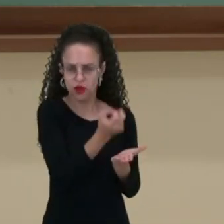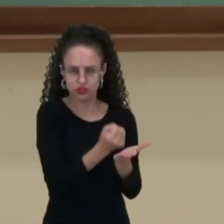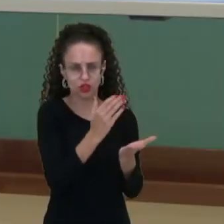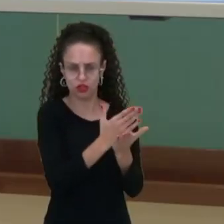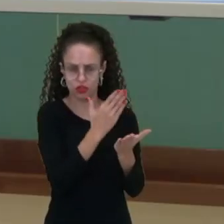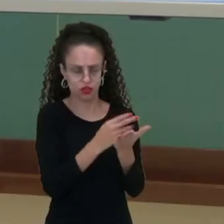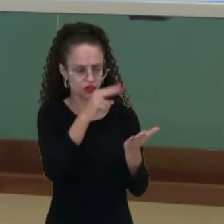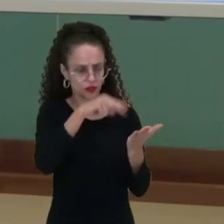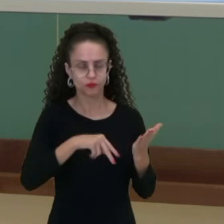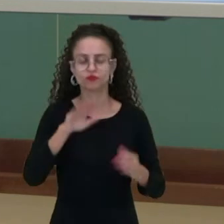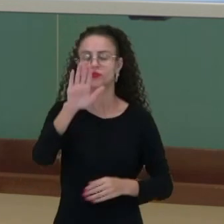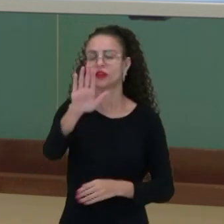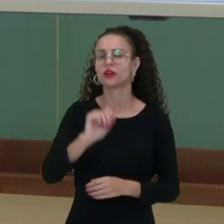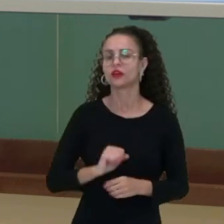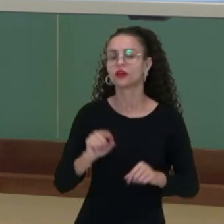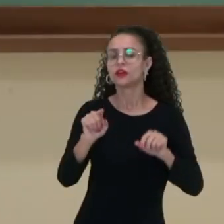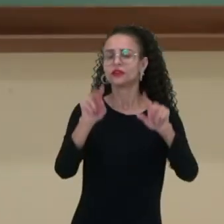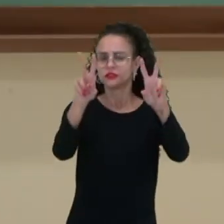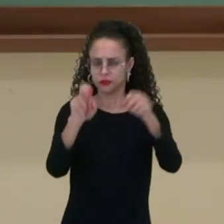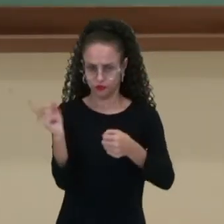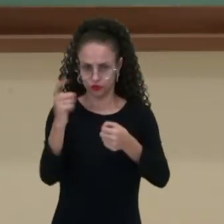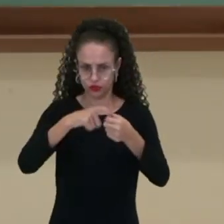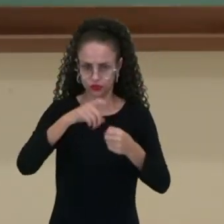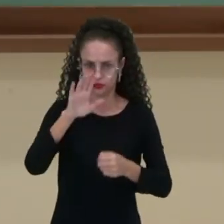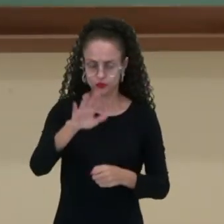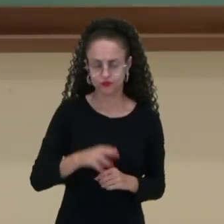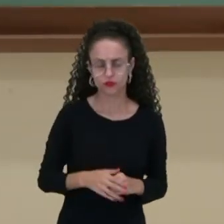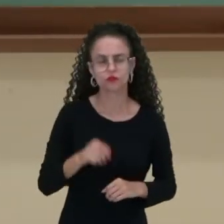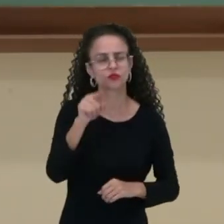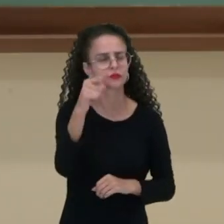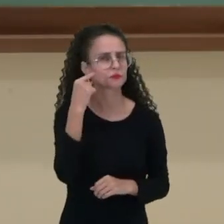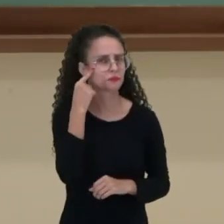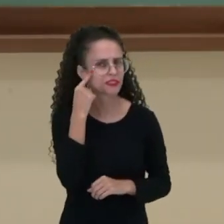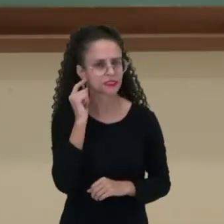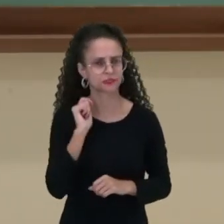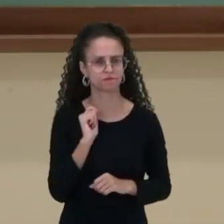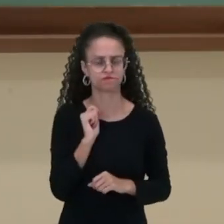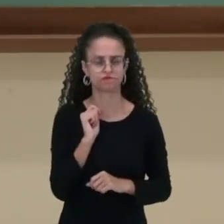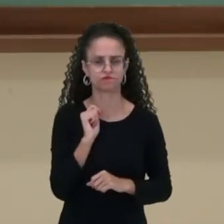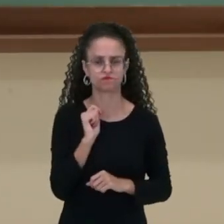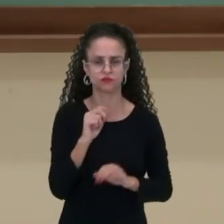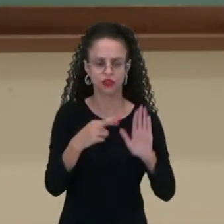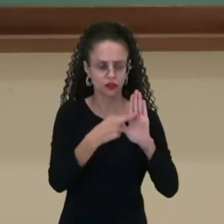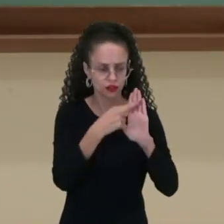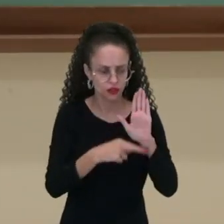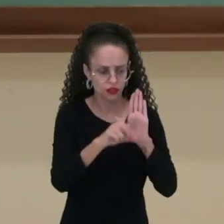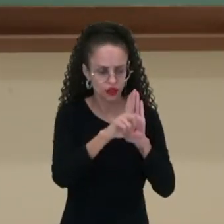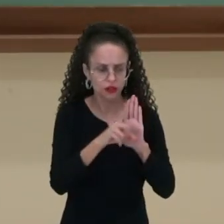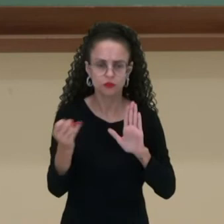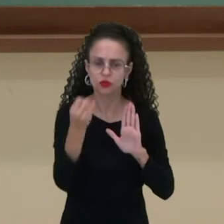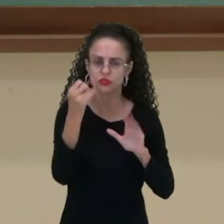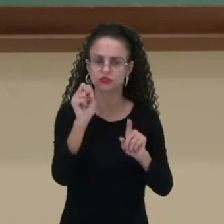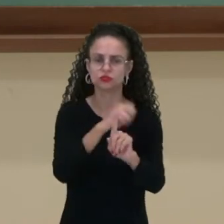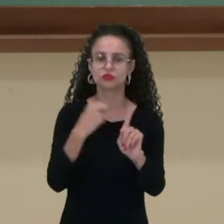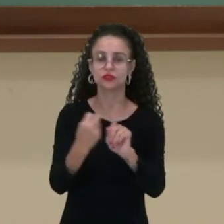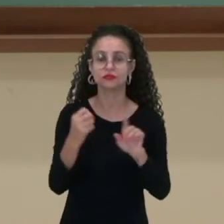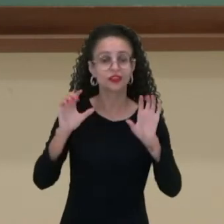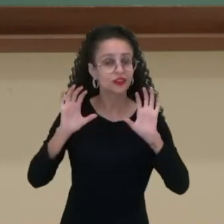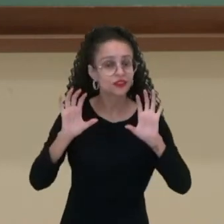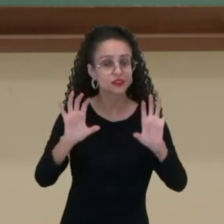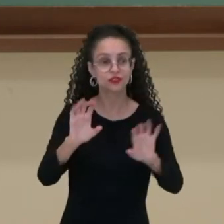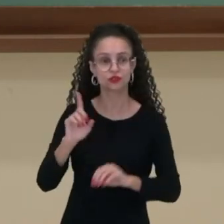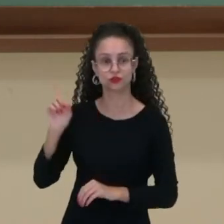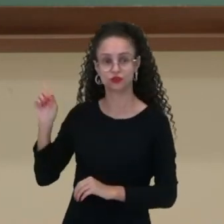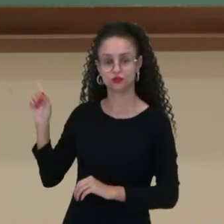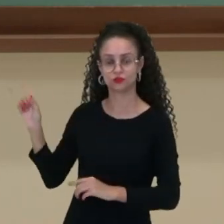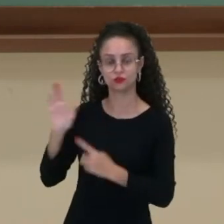Aliás, voltando agora nesse tema nosso, se você pensar bem na importância das leis para a nossa sociedade, é exatamente isso